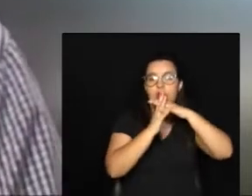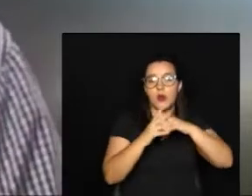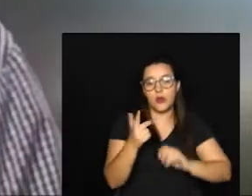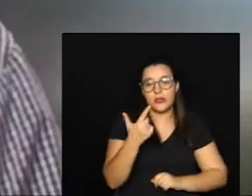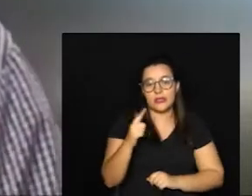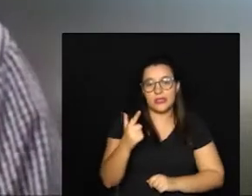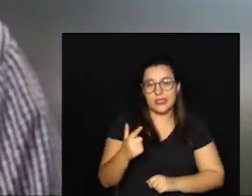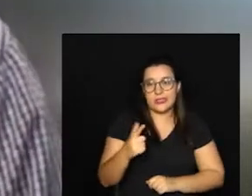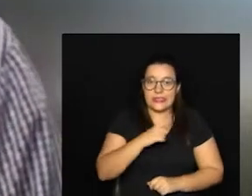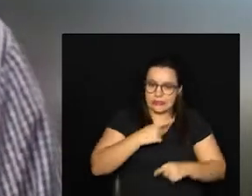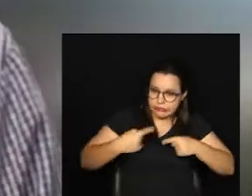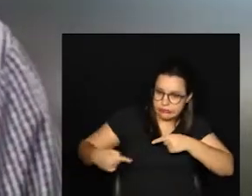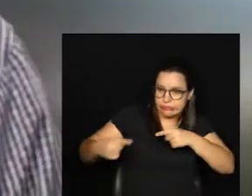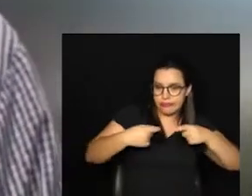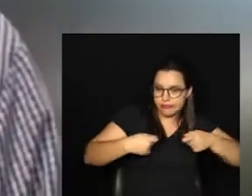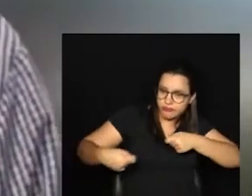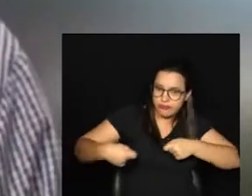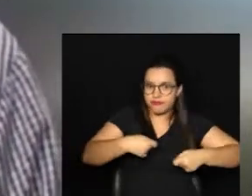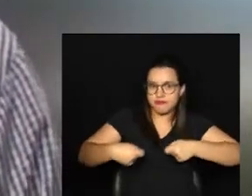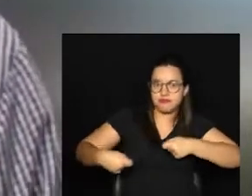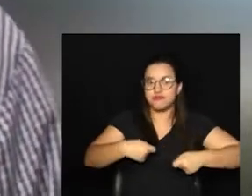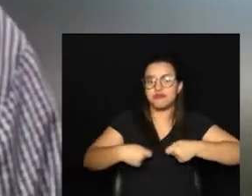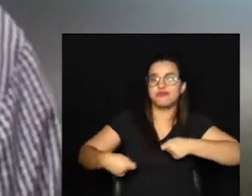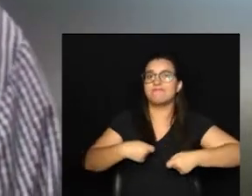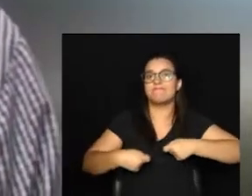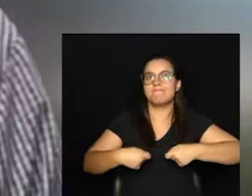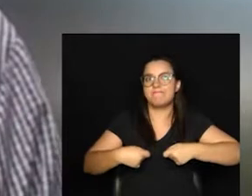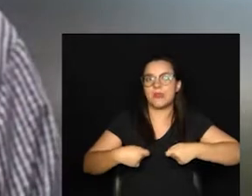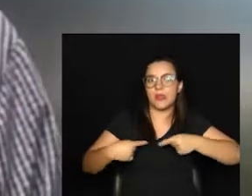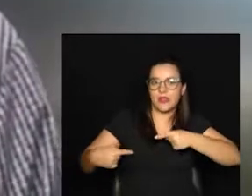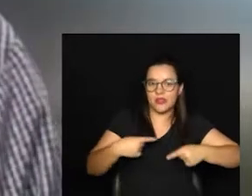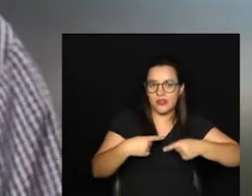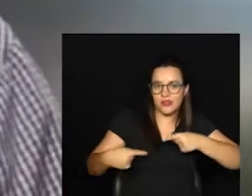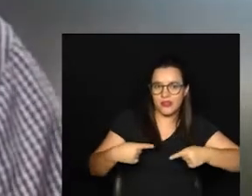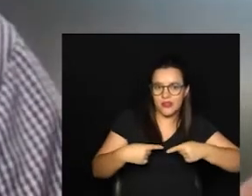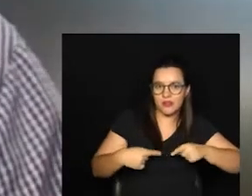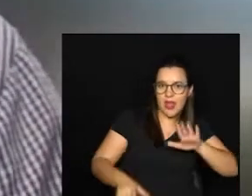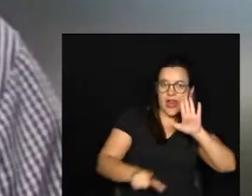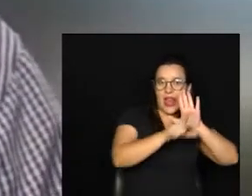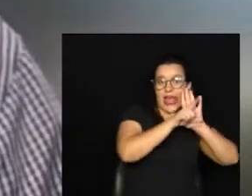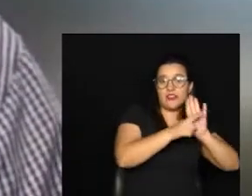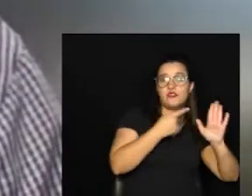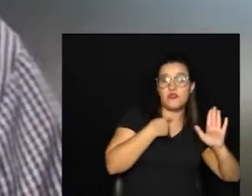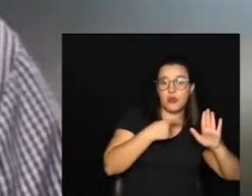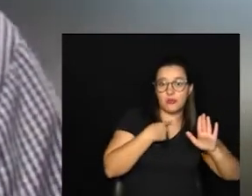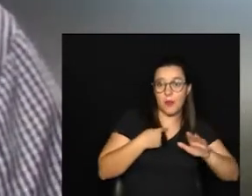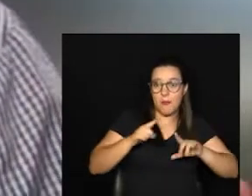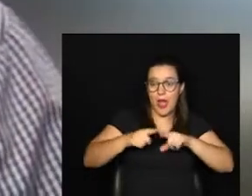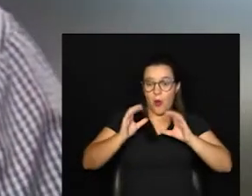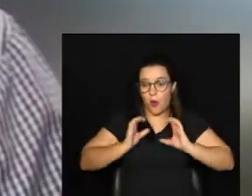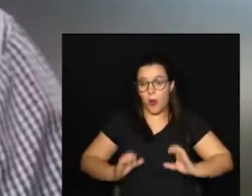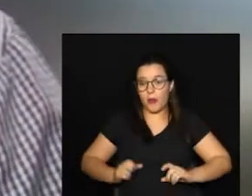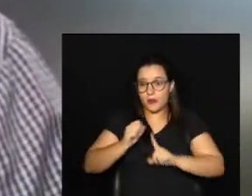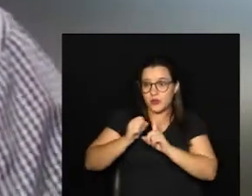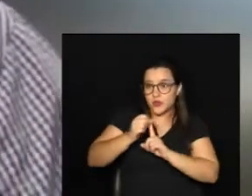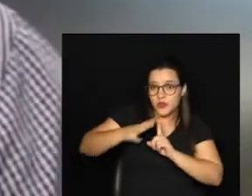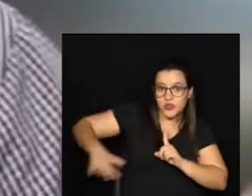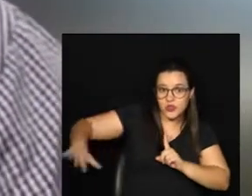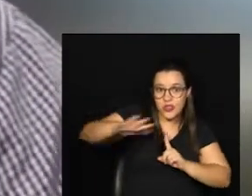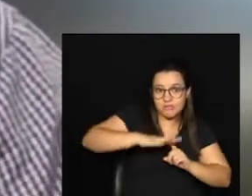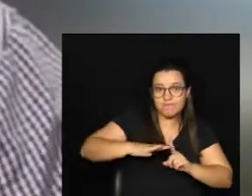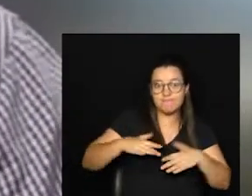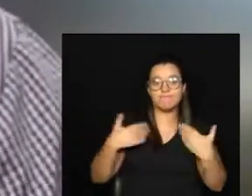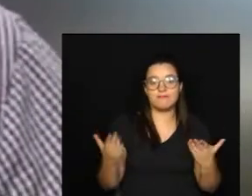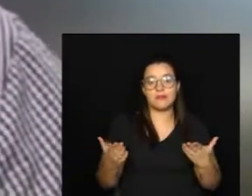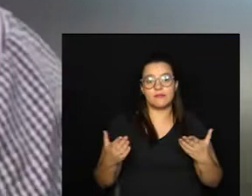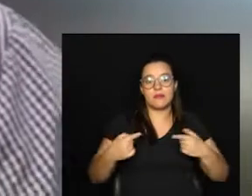uma discussão e um conflito permanente entre o ideal do legislador e o comportamento social. É por essa razão que